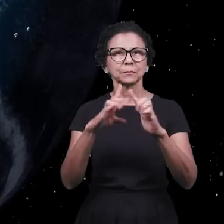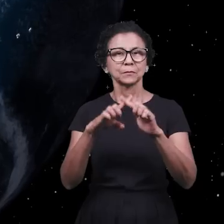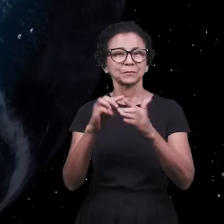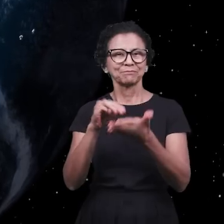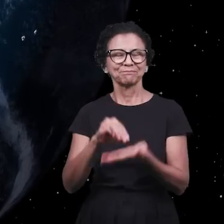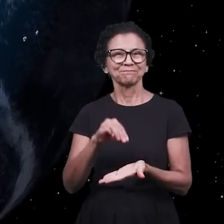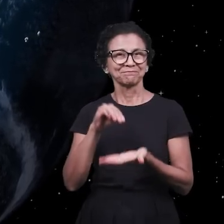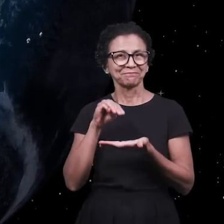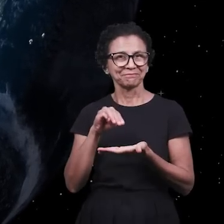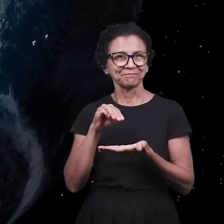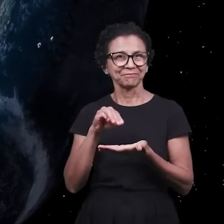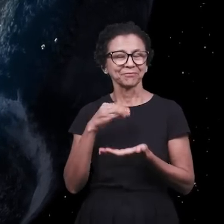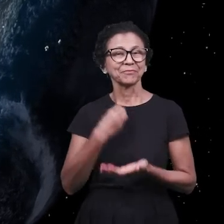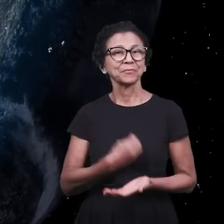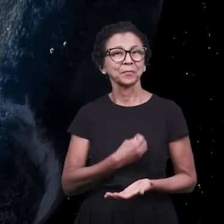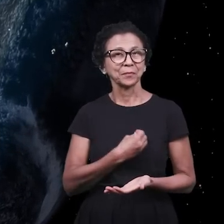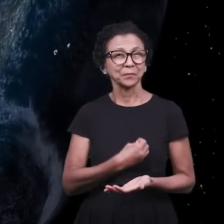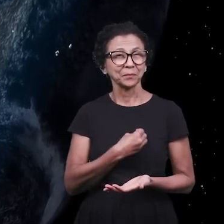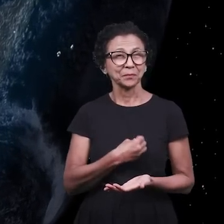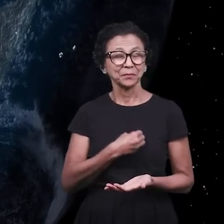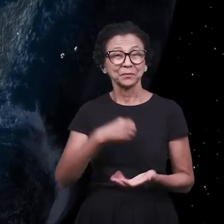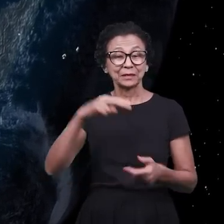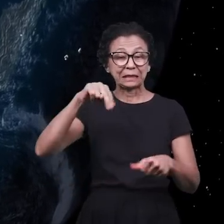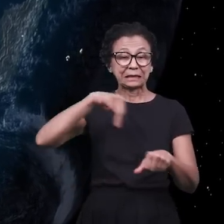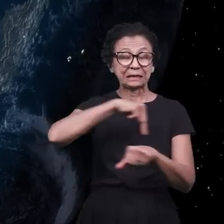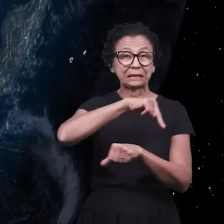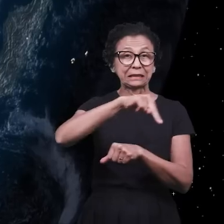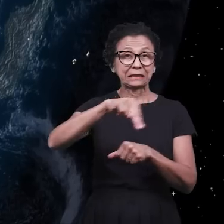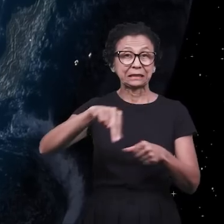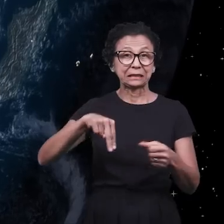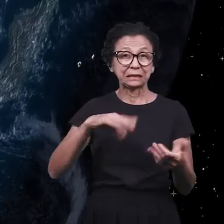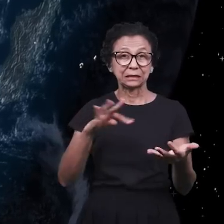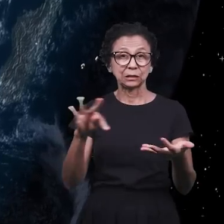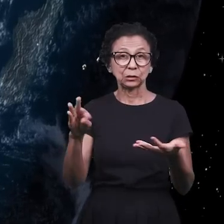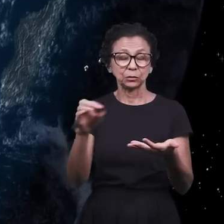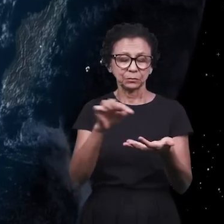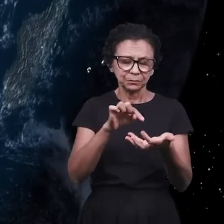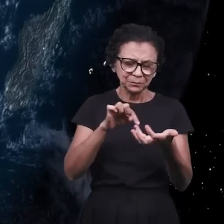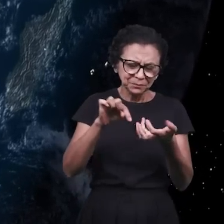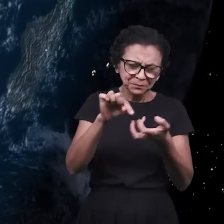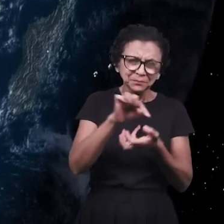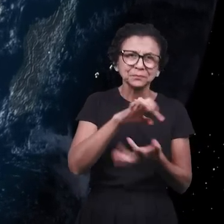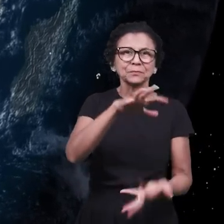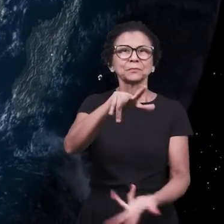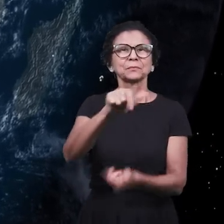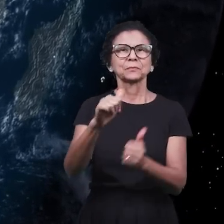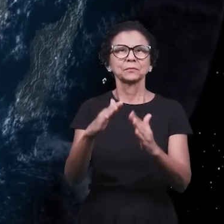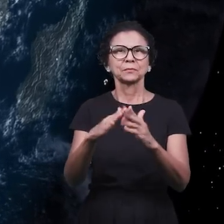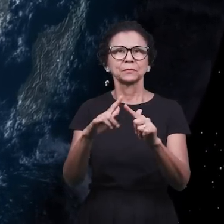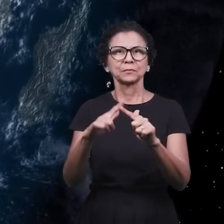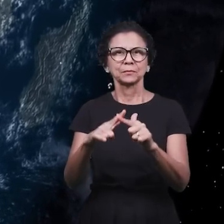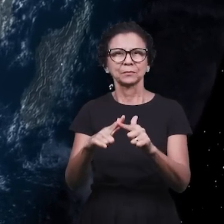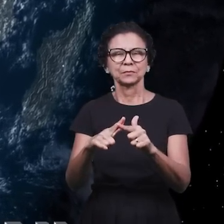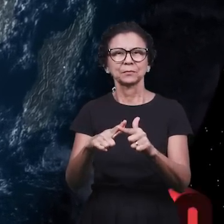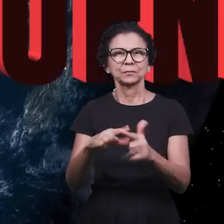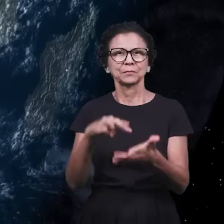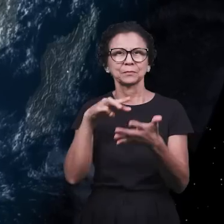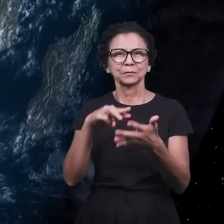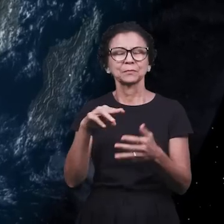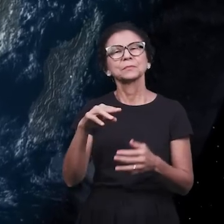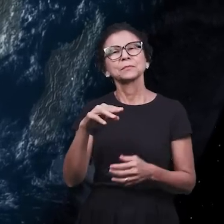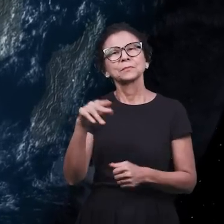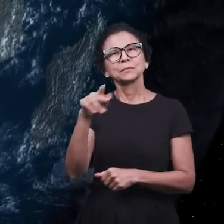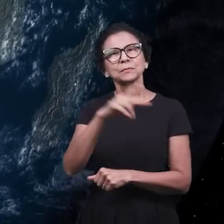A Igreja Cristã Maranata está presente em nações de todos os continentes do planeta. Igrejas de países